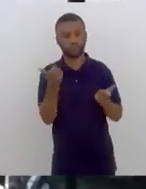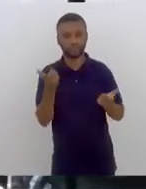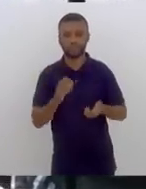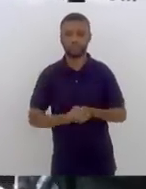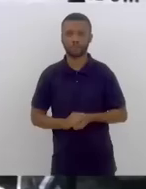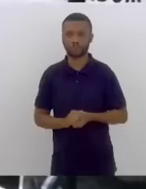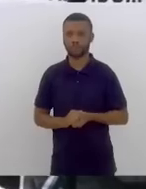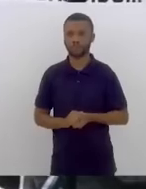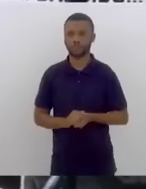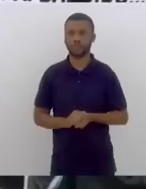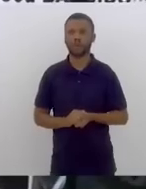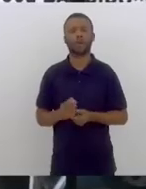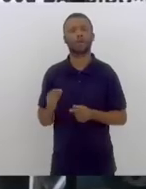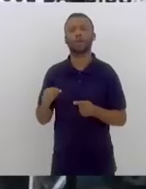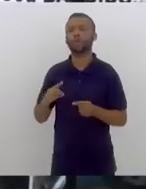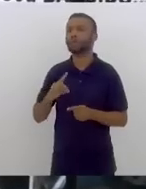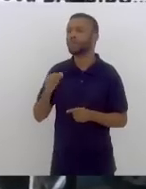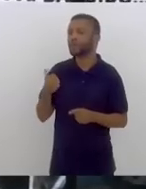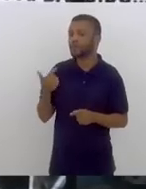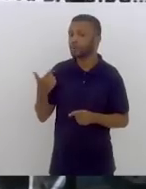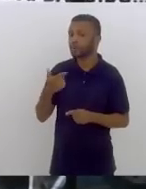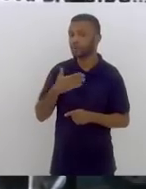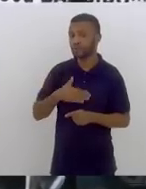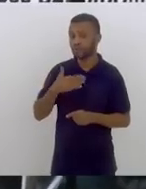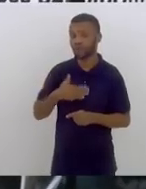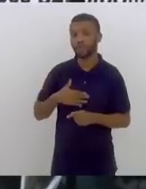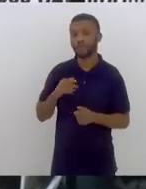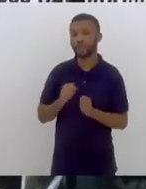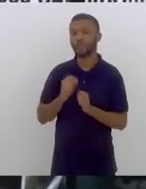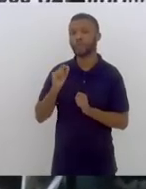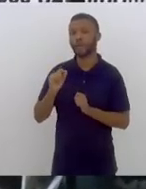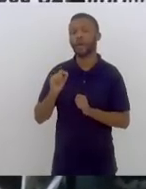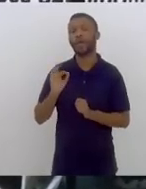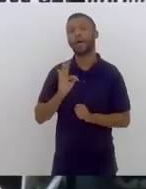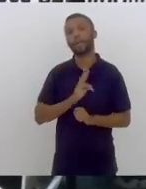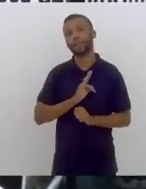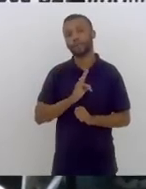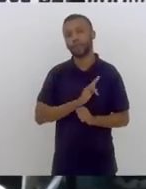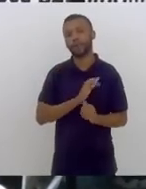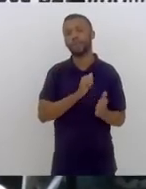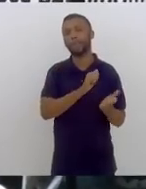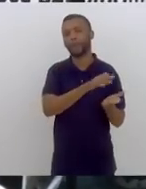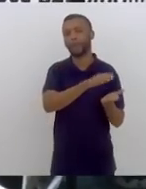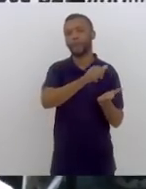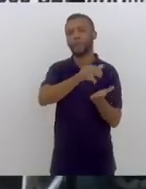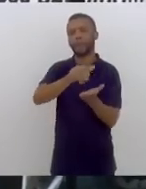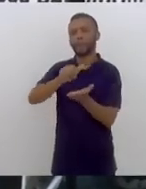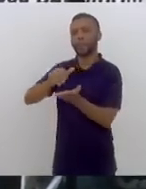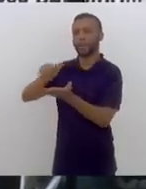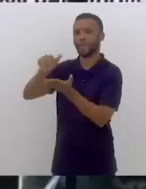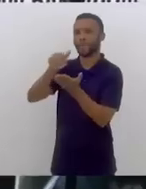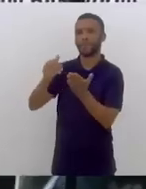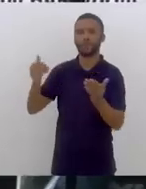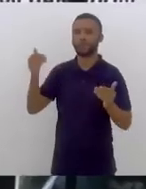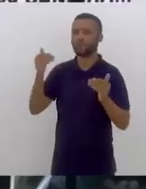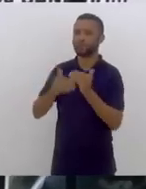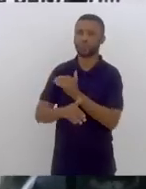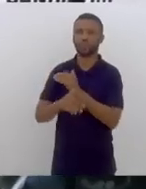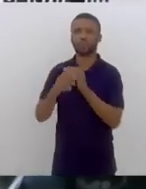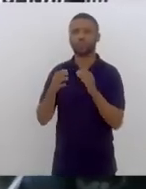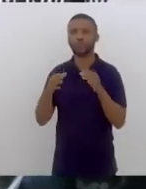e o que foi feito depois do dia 12 de agosto mas policiais foram colocados na rua discordando do Conselho